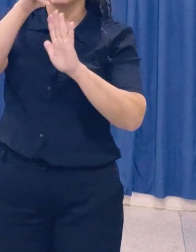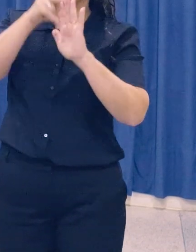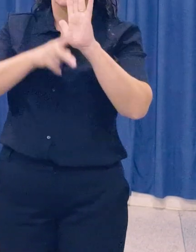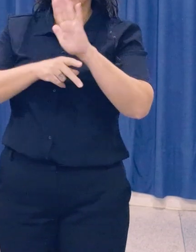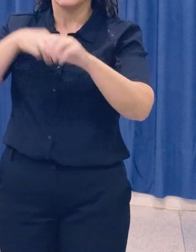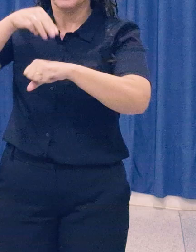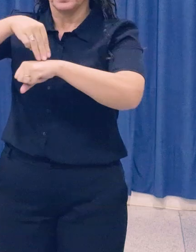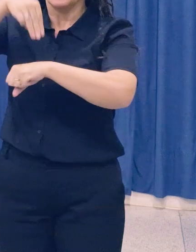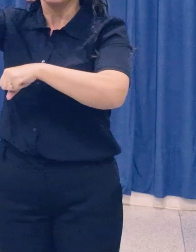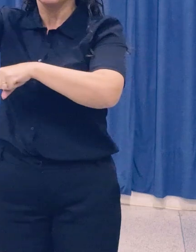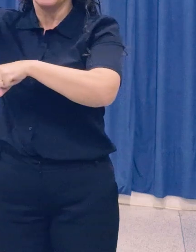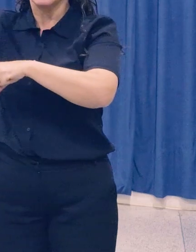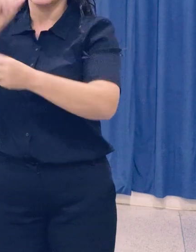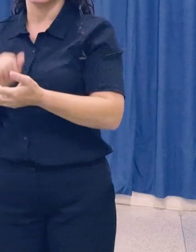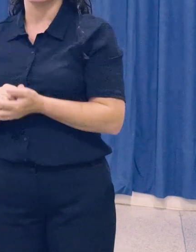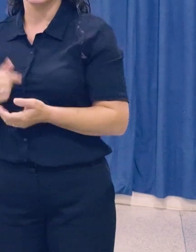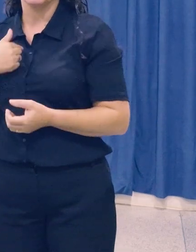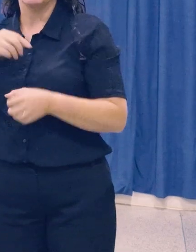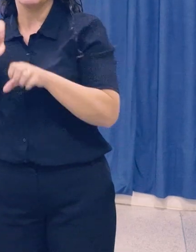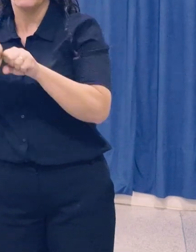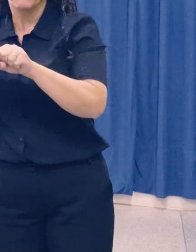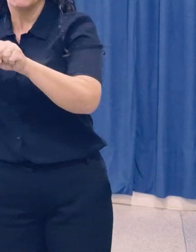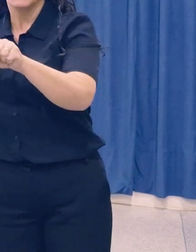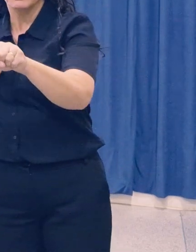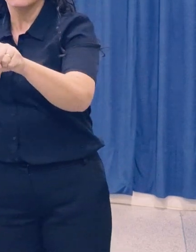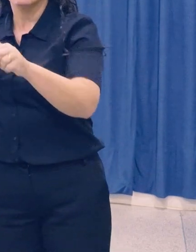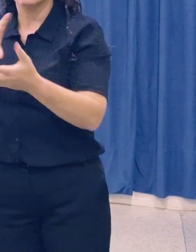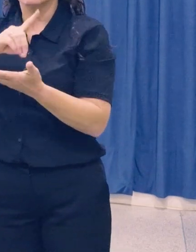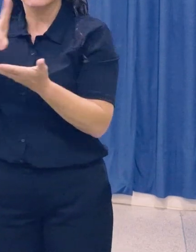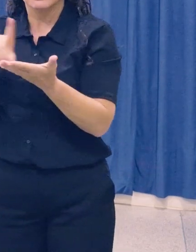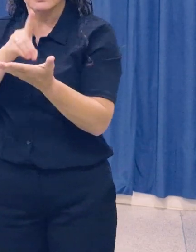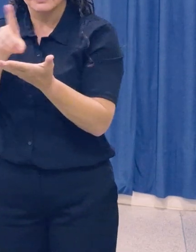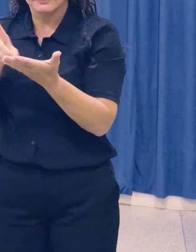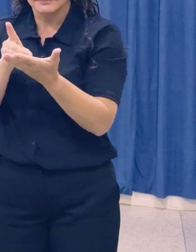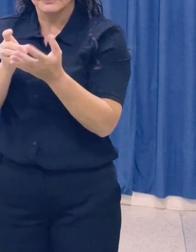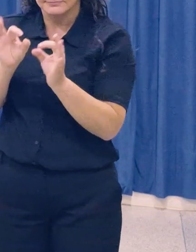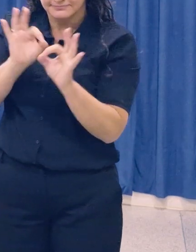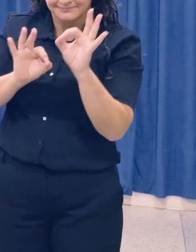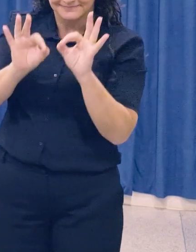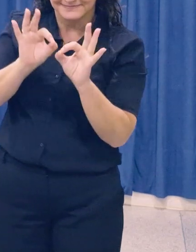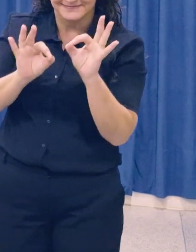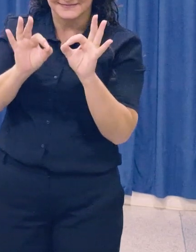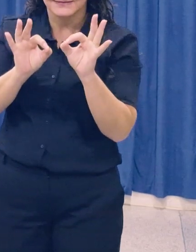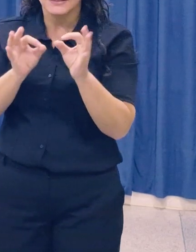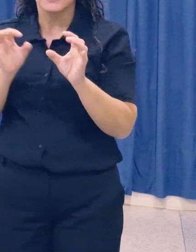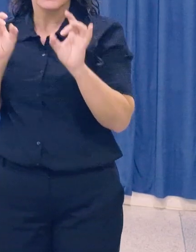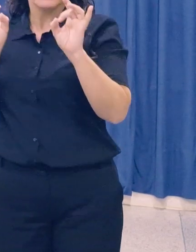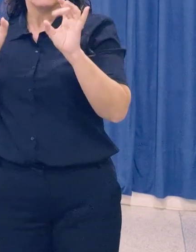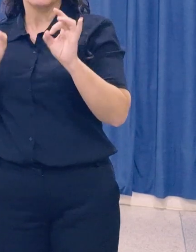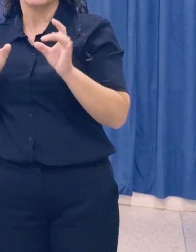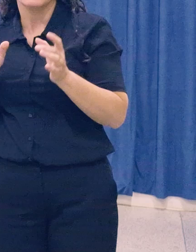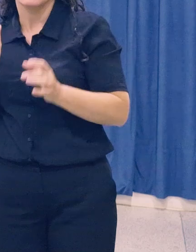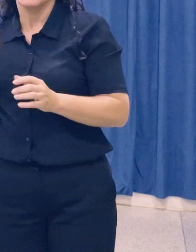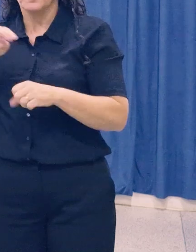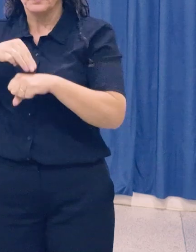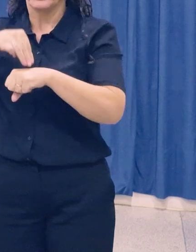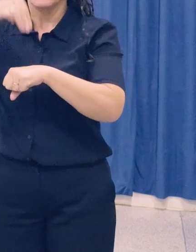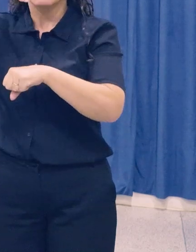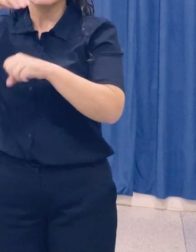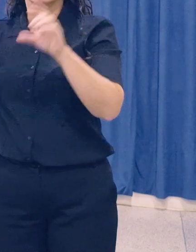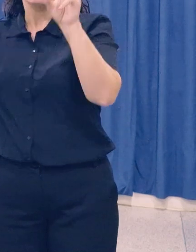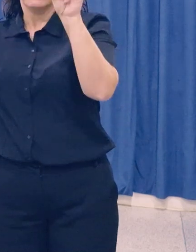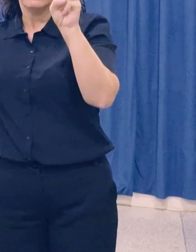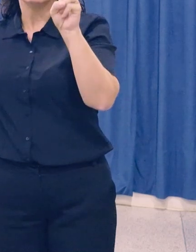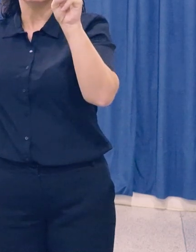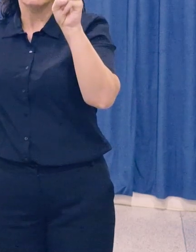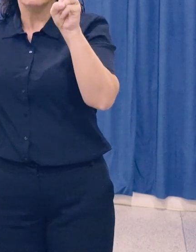mestrado. Sou formada em design de animação, e então eu resolvi me especializar pelo mestrado nessa temática,